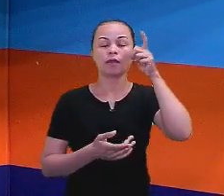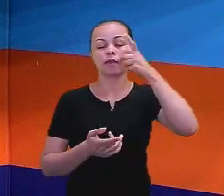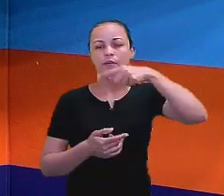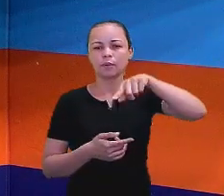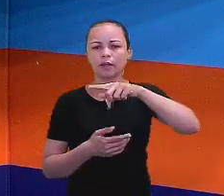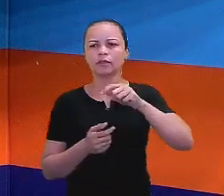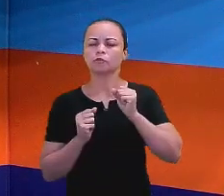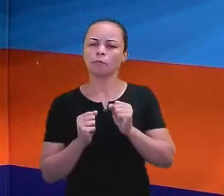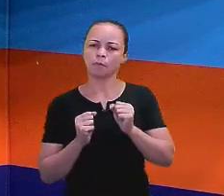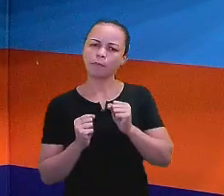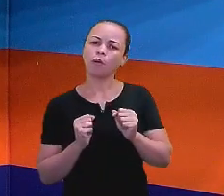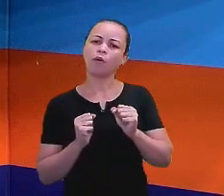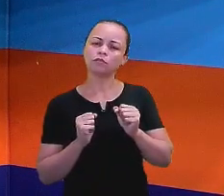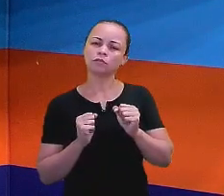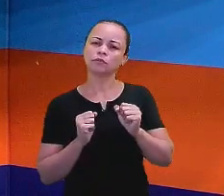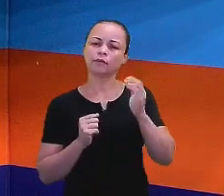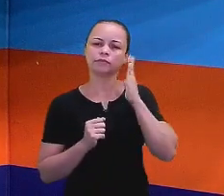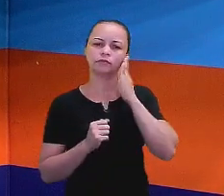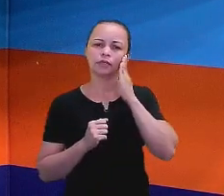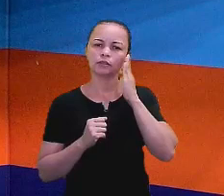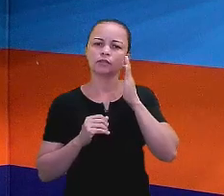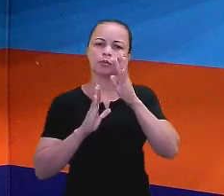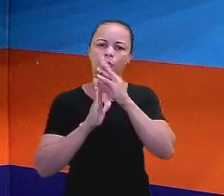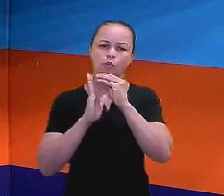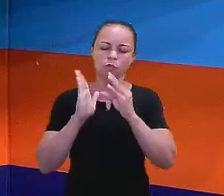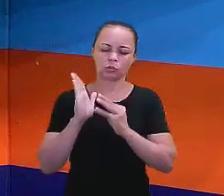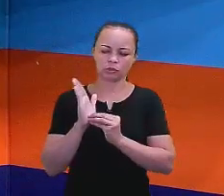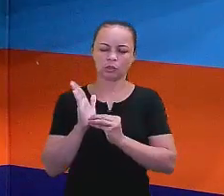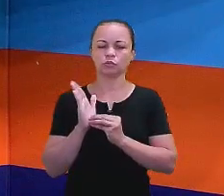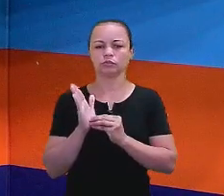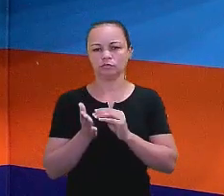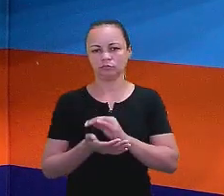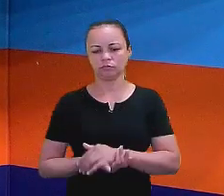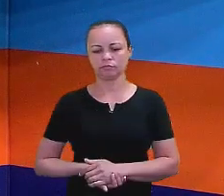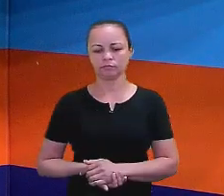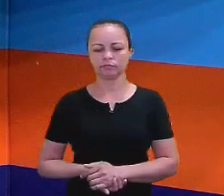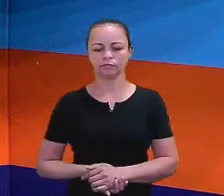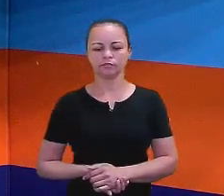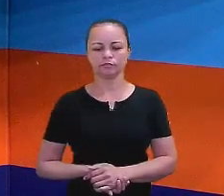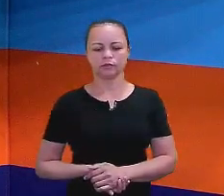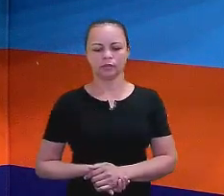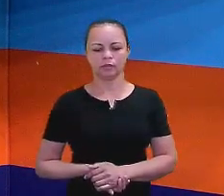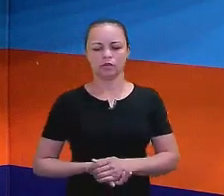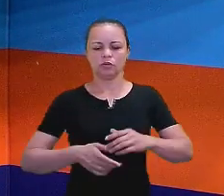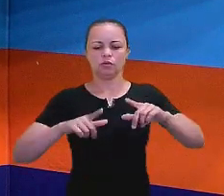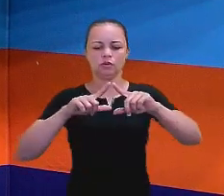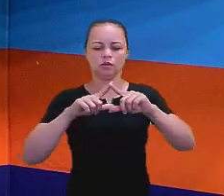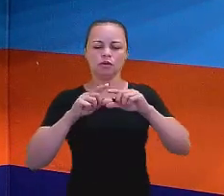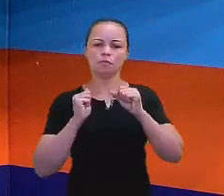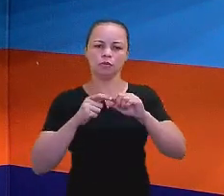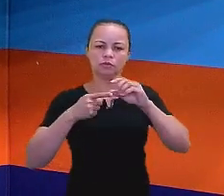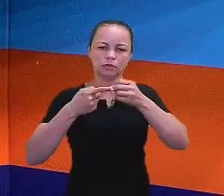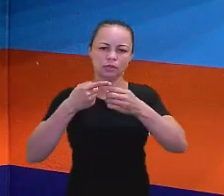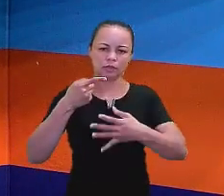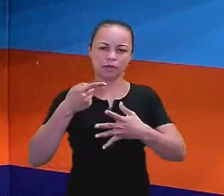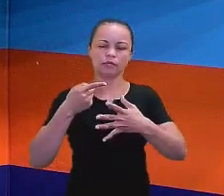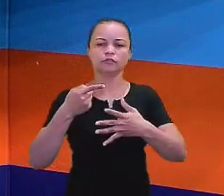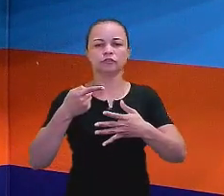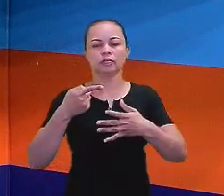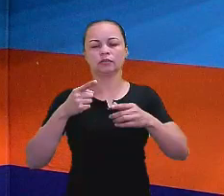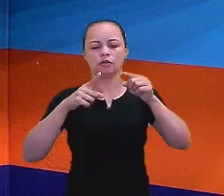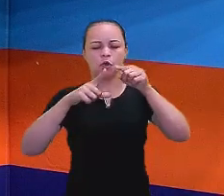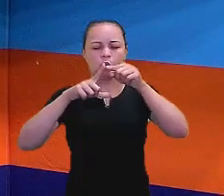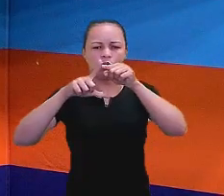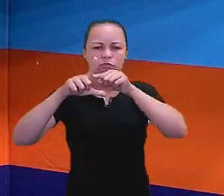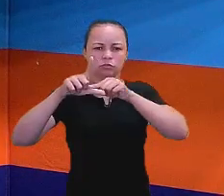fazer essa ampliação, né, do conteúdo para que vocês possam entender. Os triângulos podem ser classificados de acordo com as